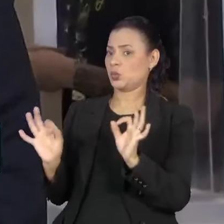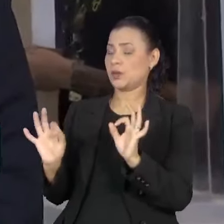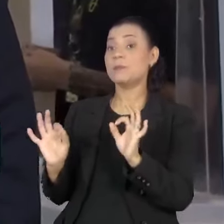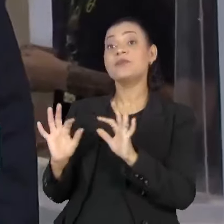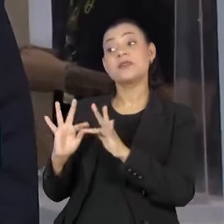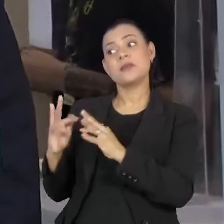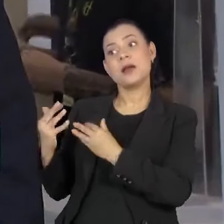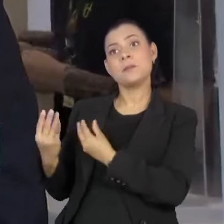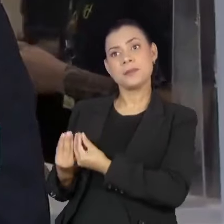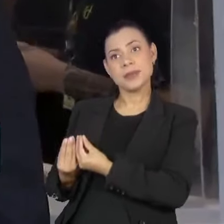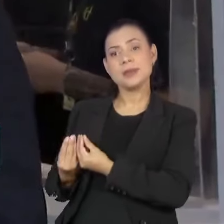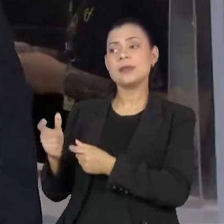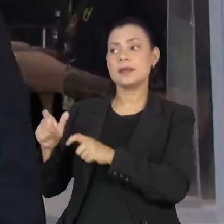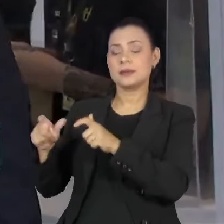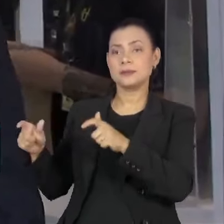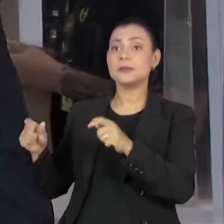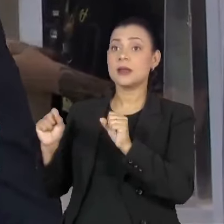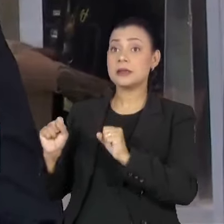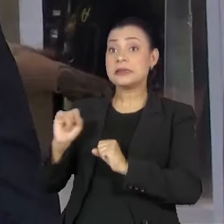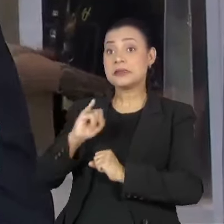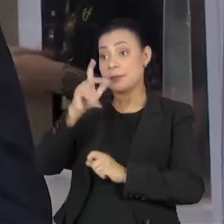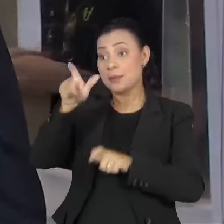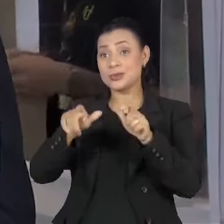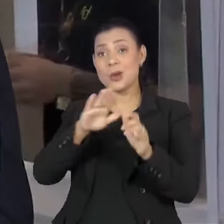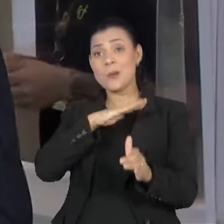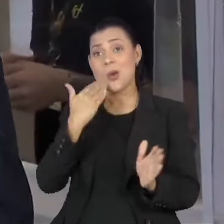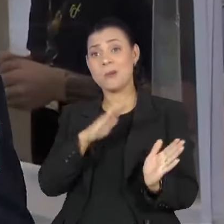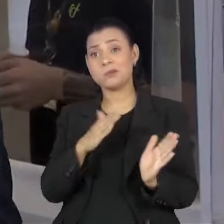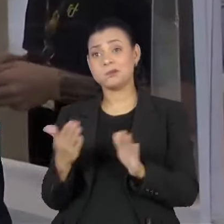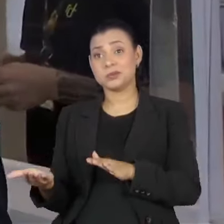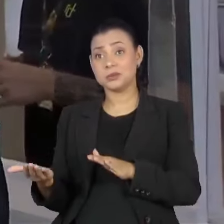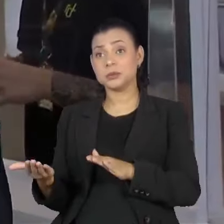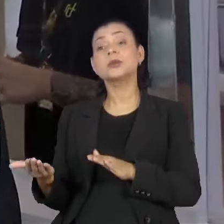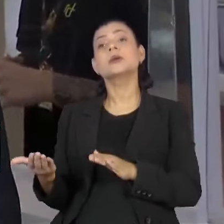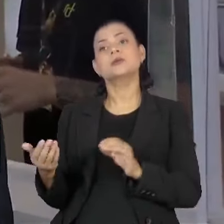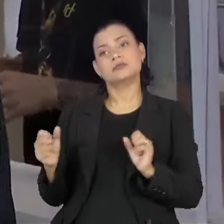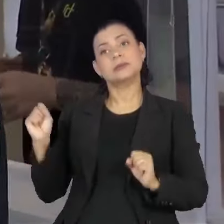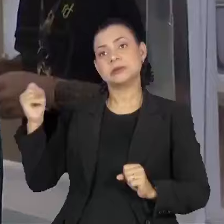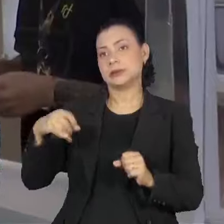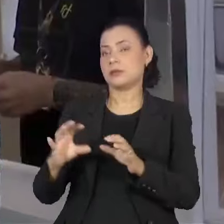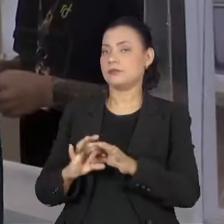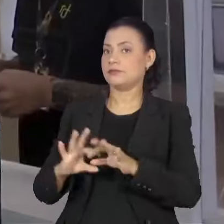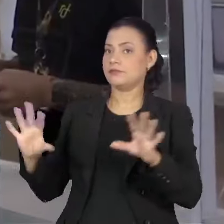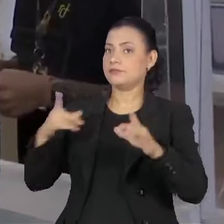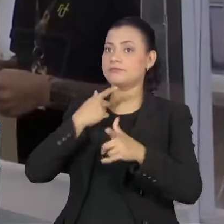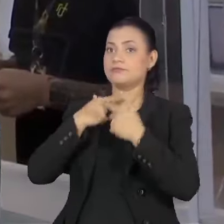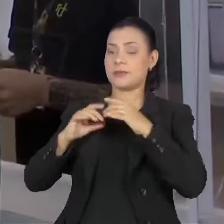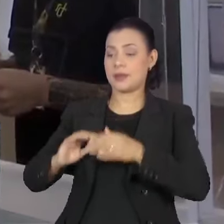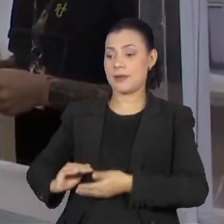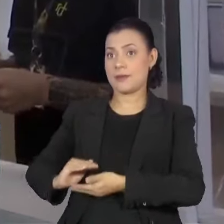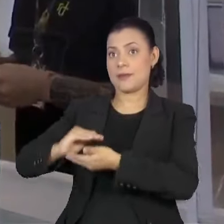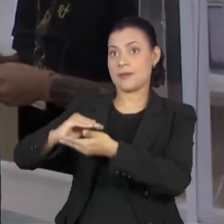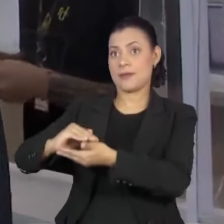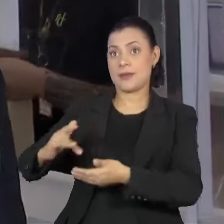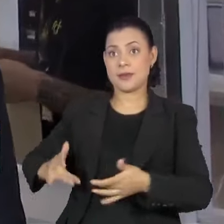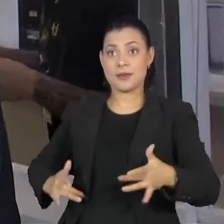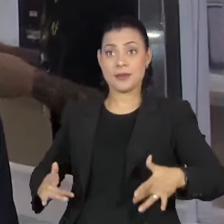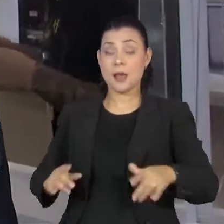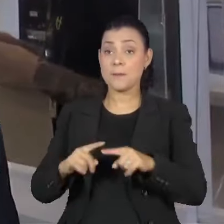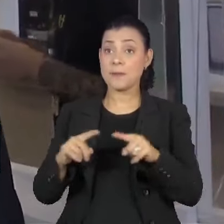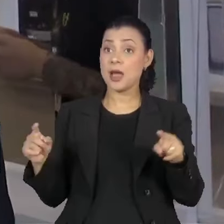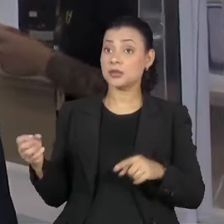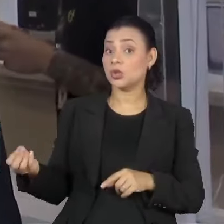podem ainda declarar, após morte do parente, de que ele deixou a vontade de doar os órgãos. A novidade, tá,